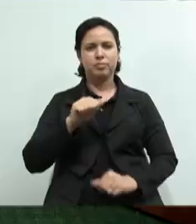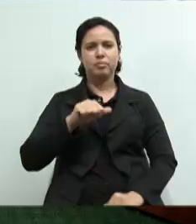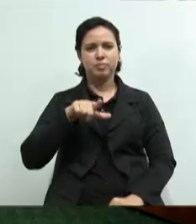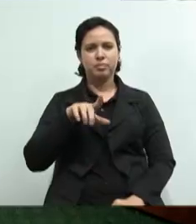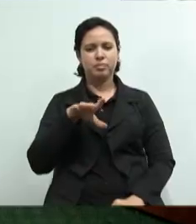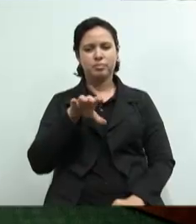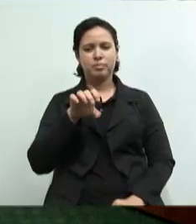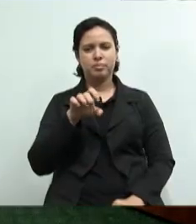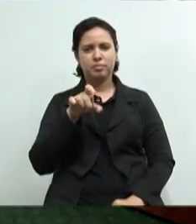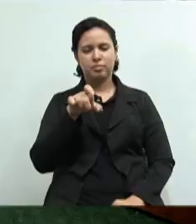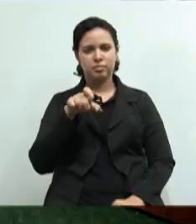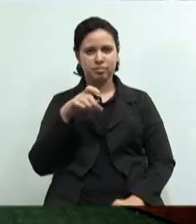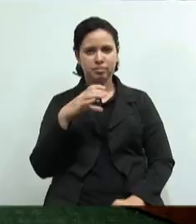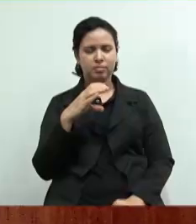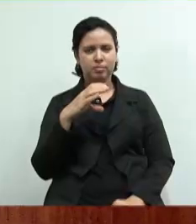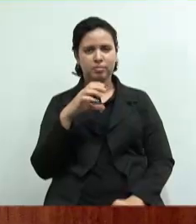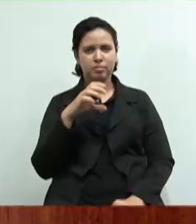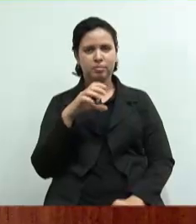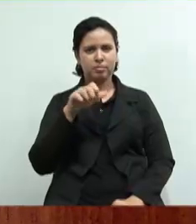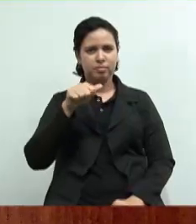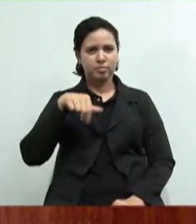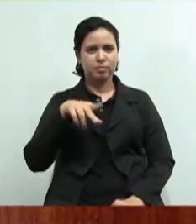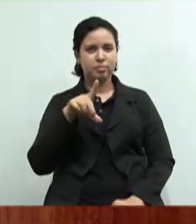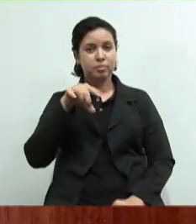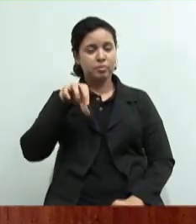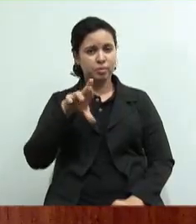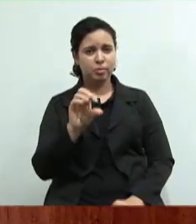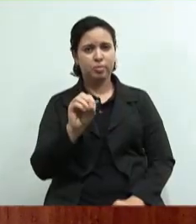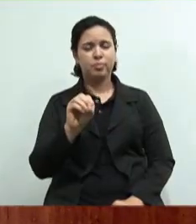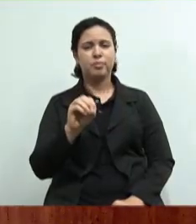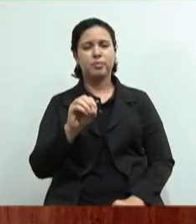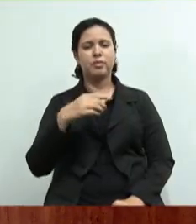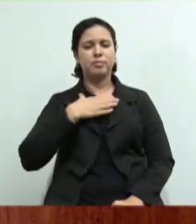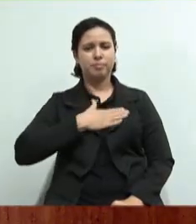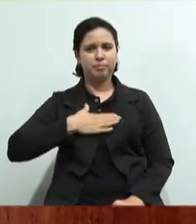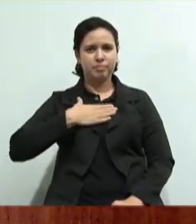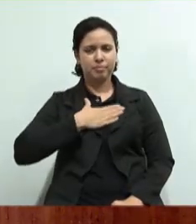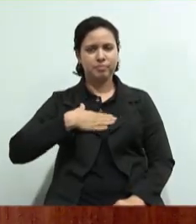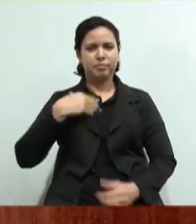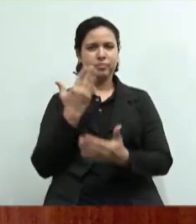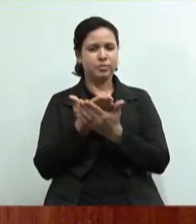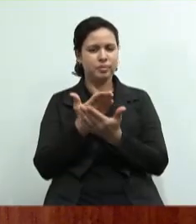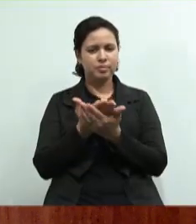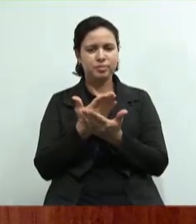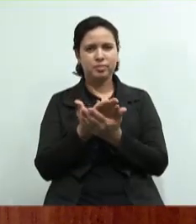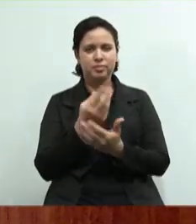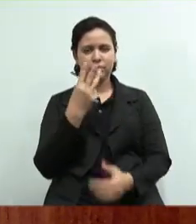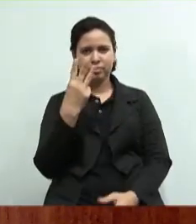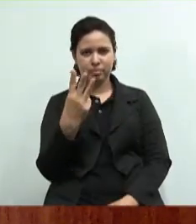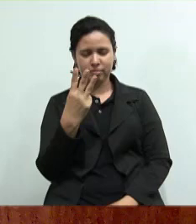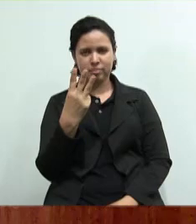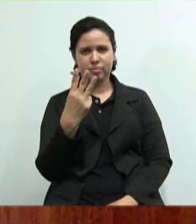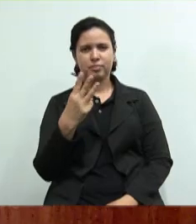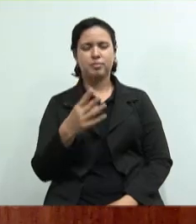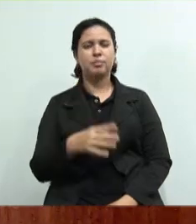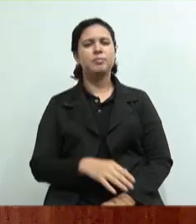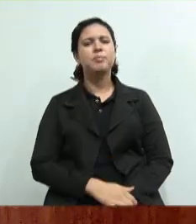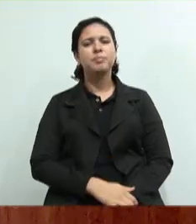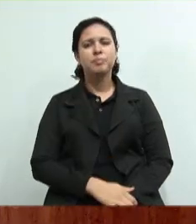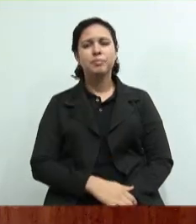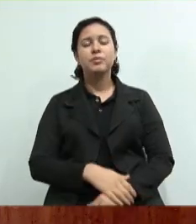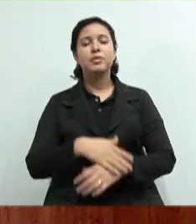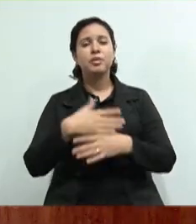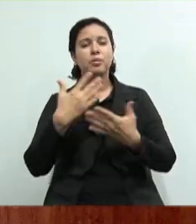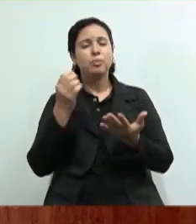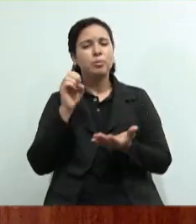Olá, tudo bem? Que prazer estar aqui de volta, né, professora? Nossa terceira teleaula, é né? É verdade. Já estamos na metade